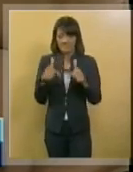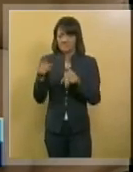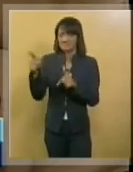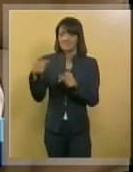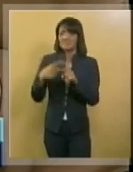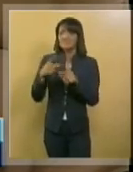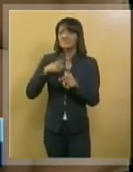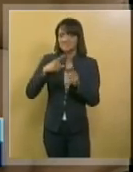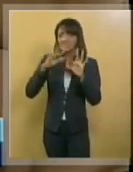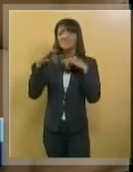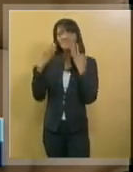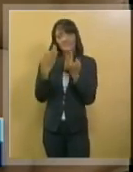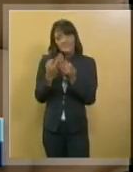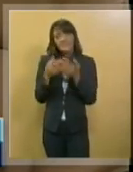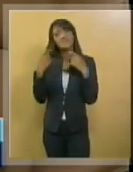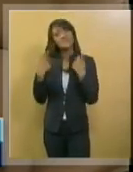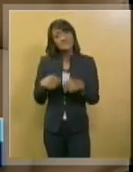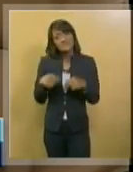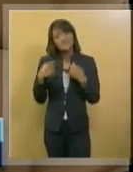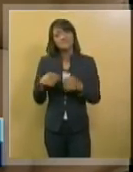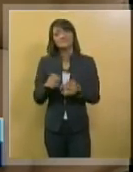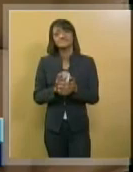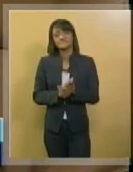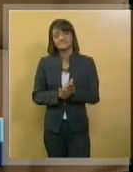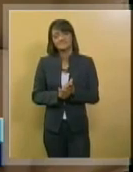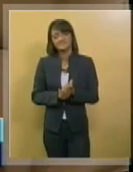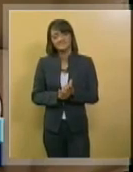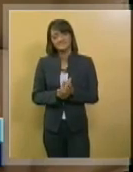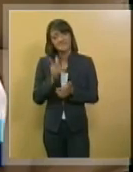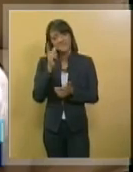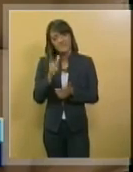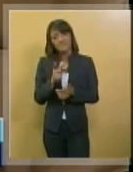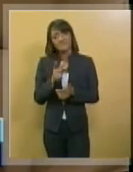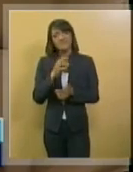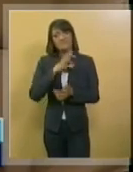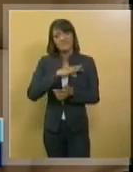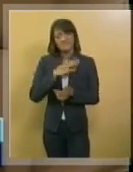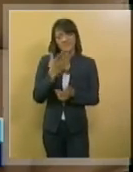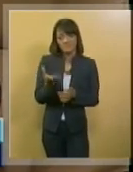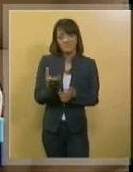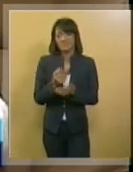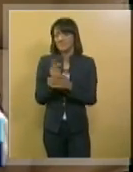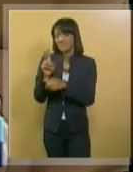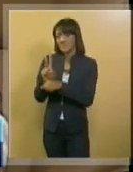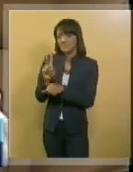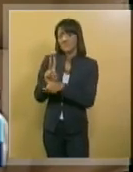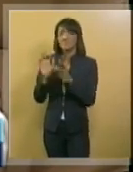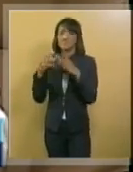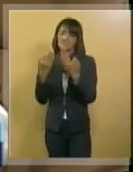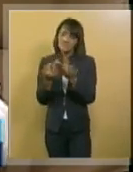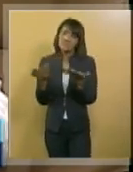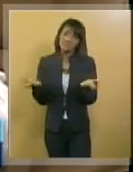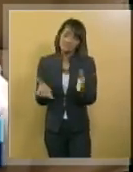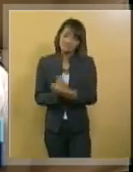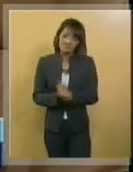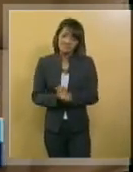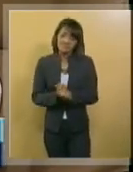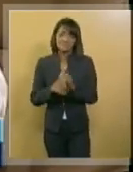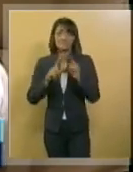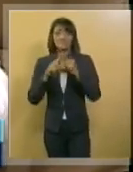pais de famílias que precisam, né, prover a sua prole, a sua esposa, a sua família como um todo. Mas